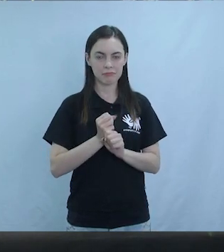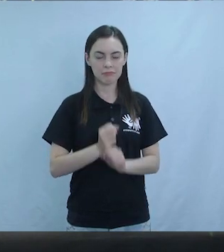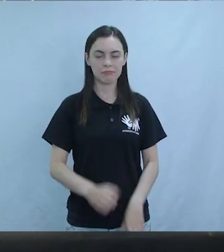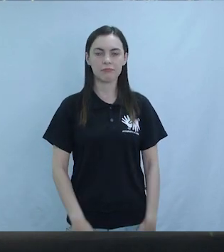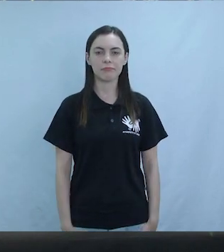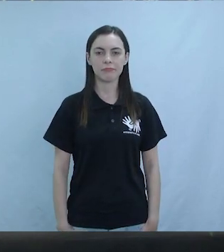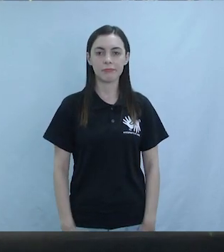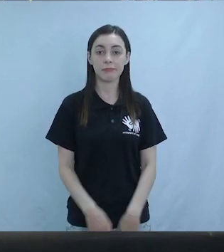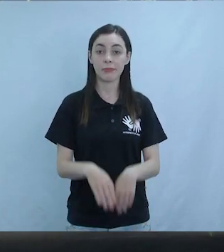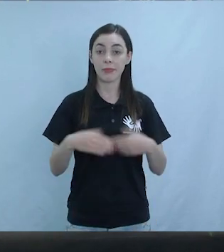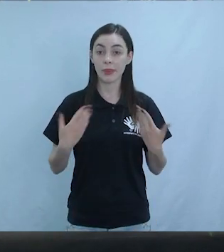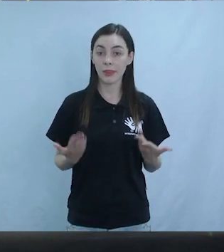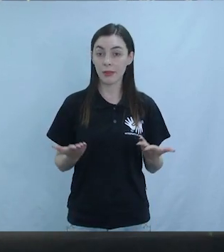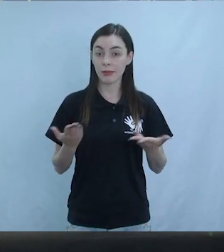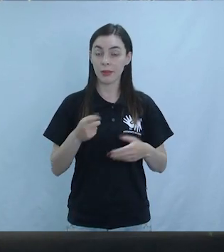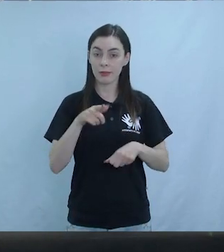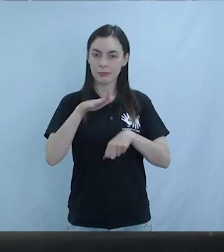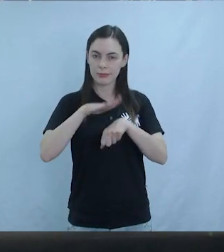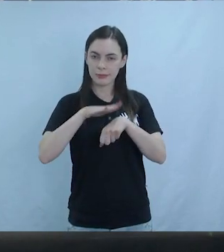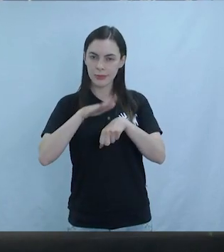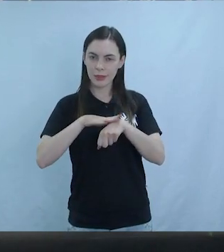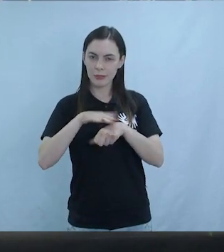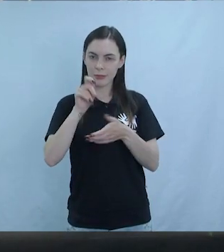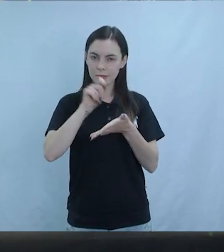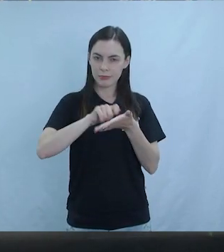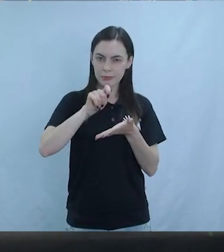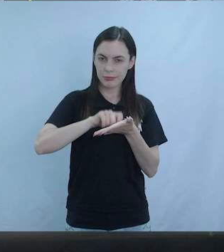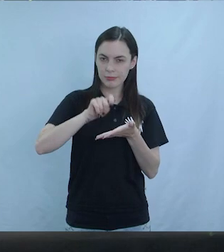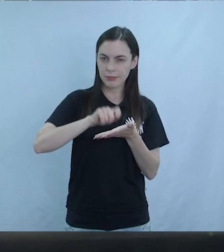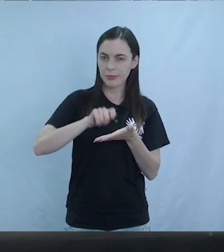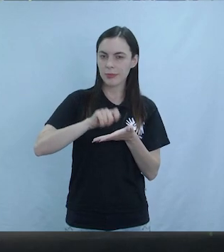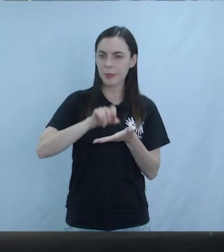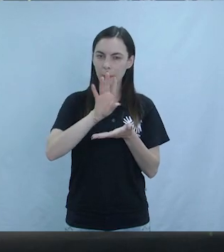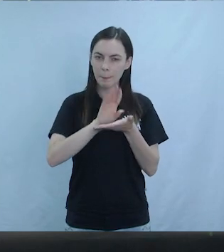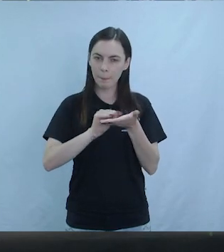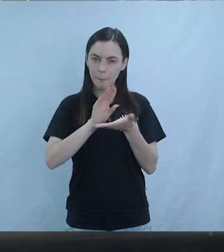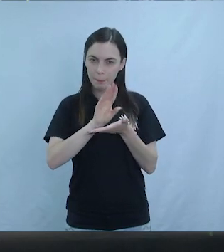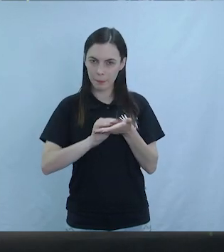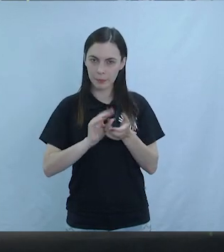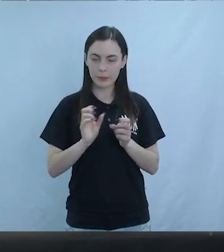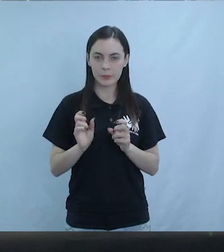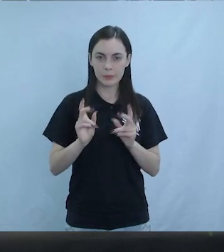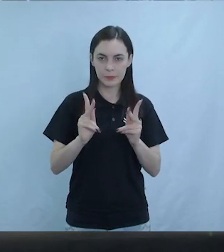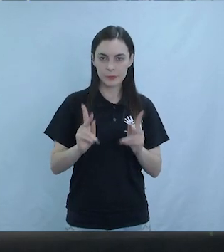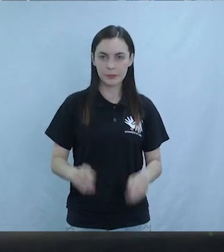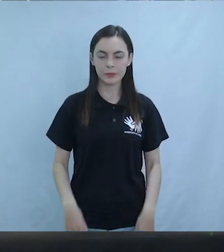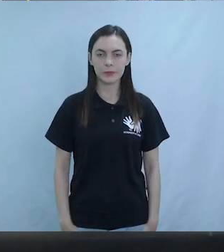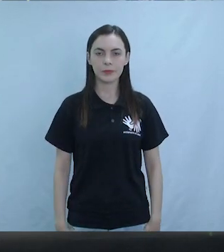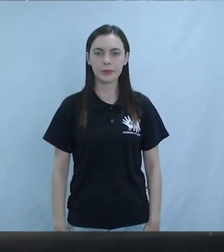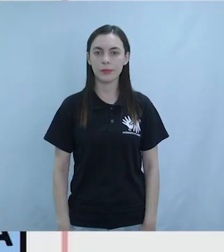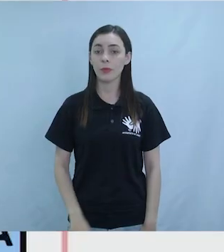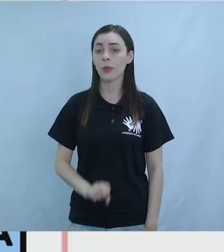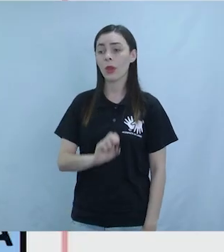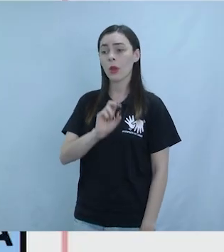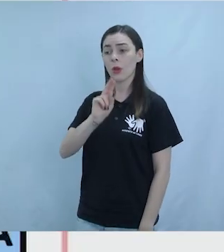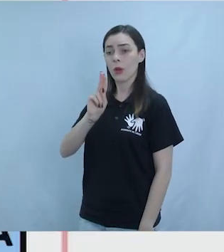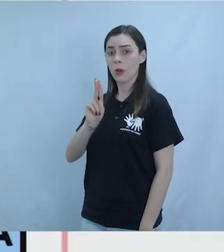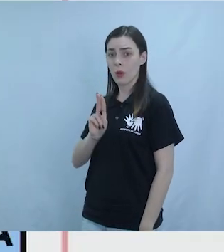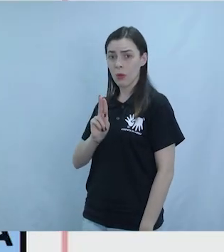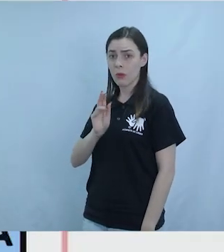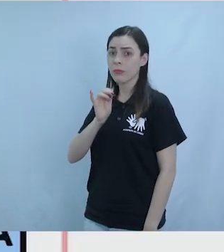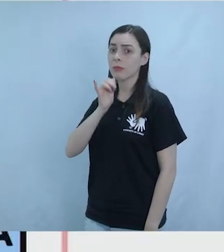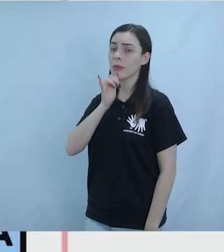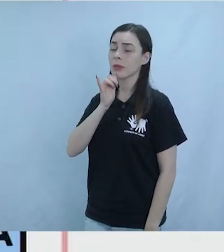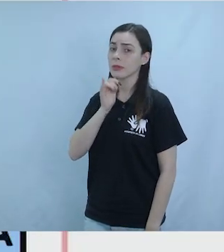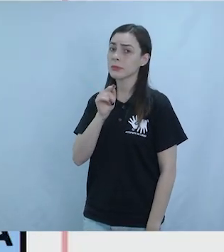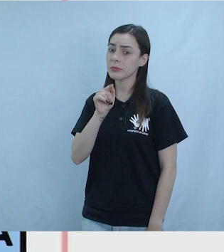1, 2, 3, 4, 5, 6, 7 letras. Uhum. Então, vamos dar um tempinho para vocês poderem fazer o registro no caderno. Ou também,